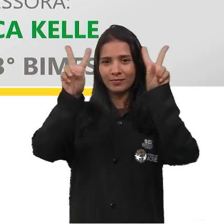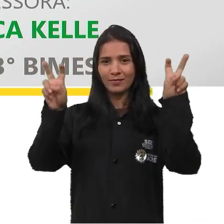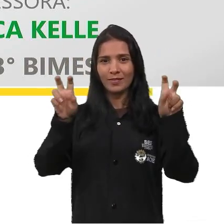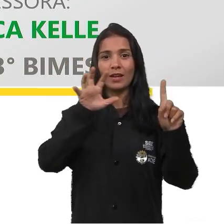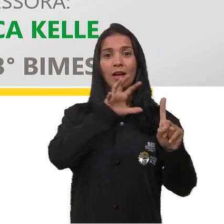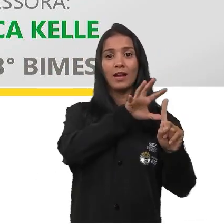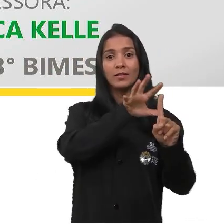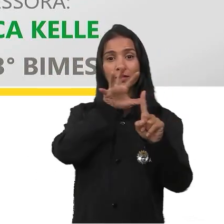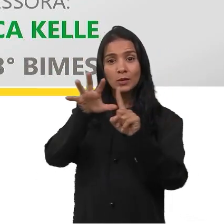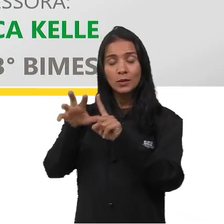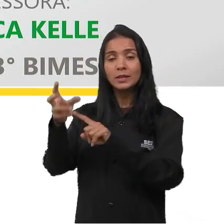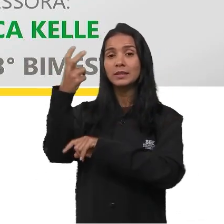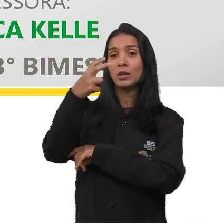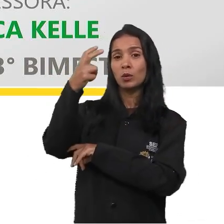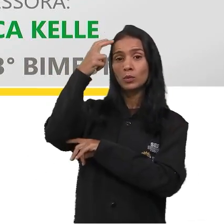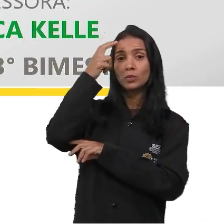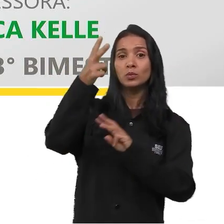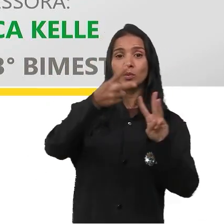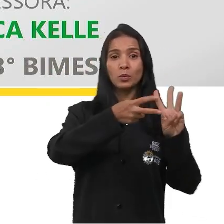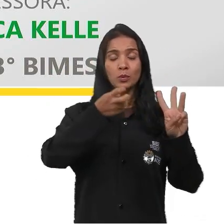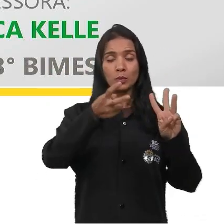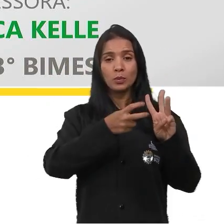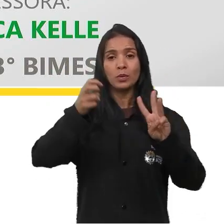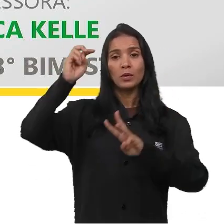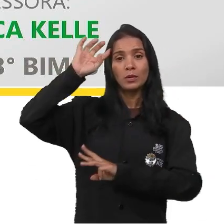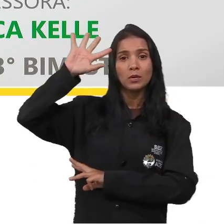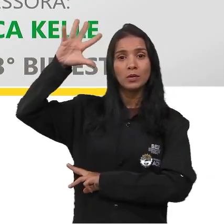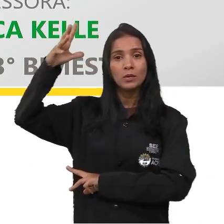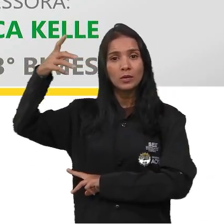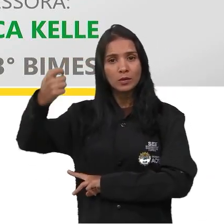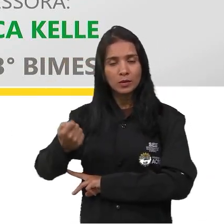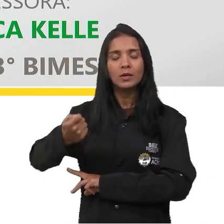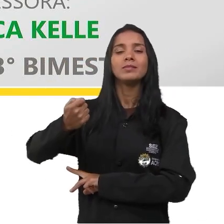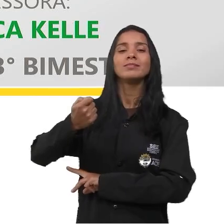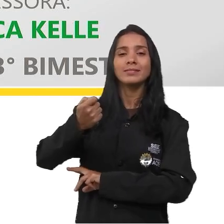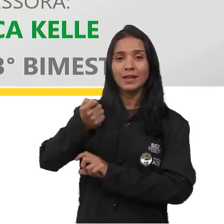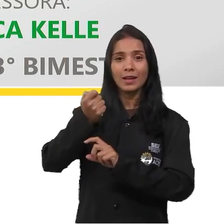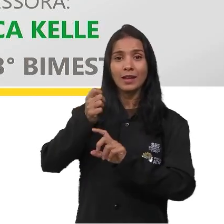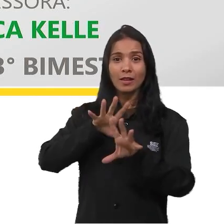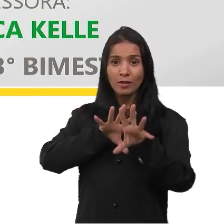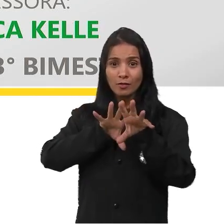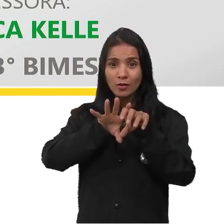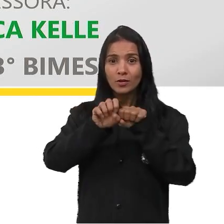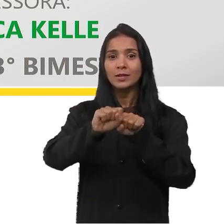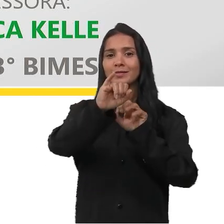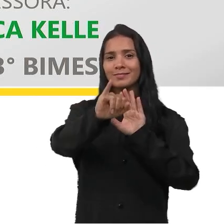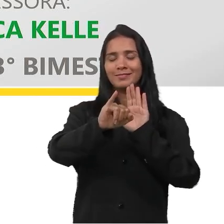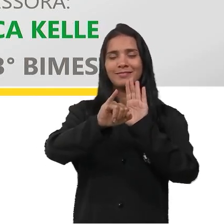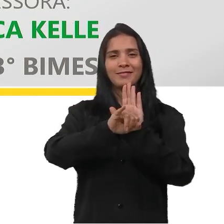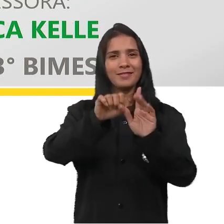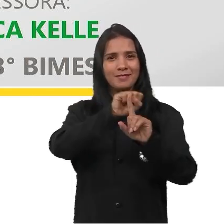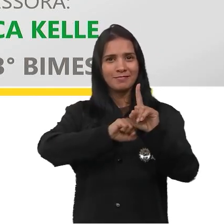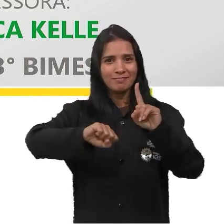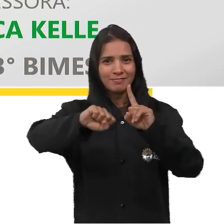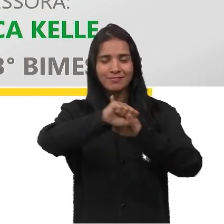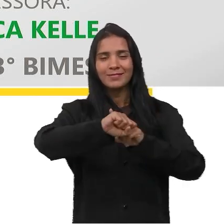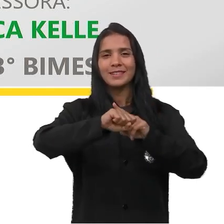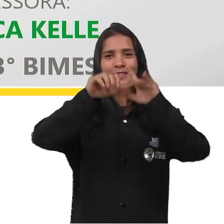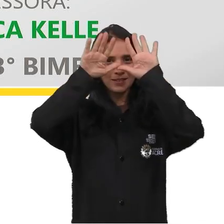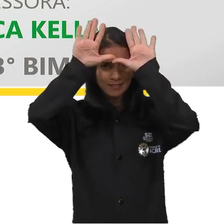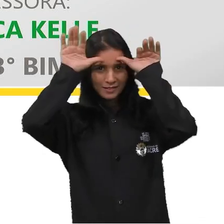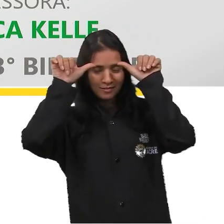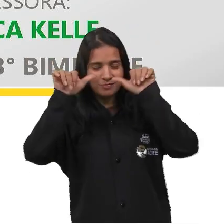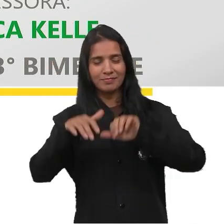influência das culturas indígenas e africanas na formação da identidade da sociedade